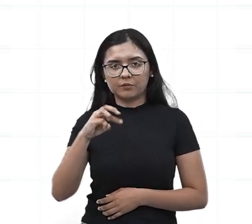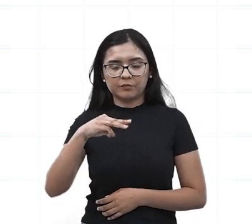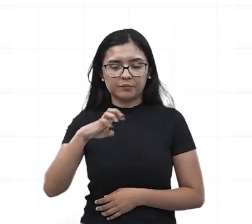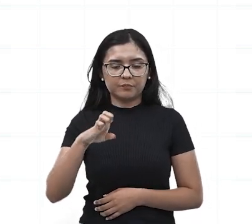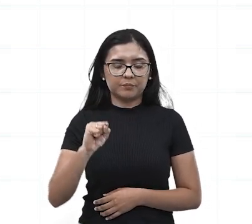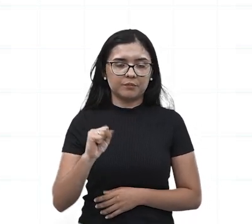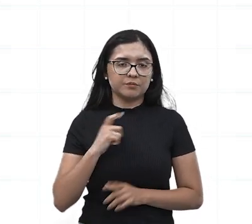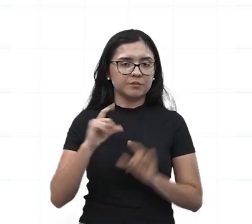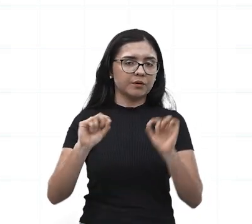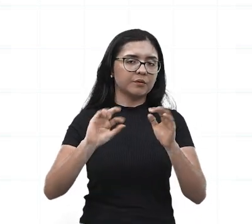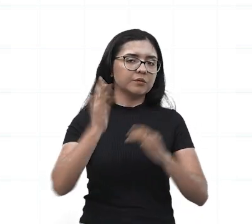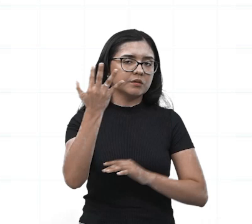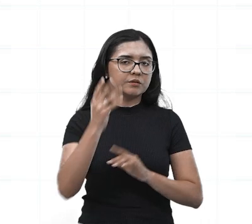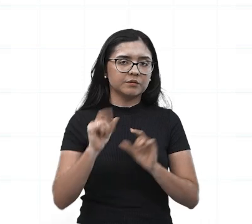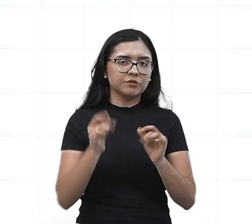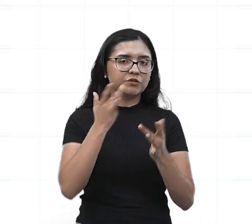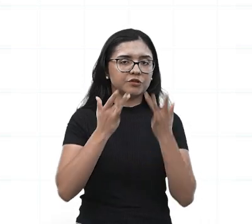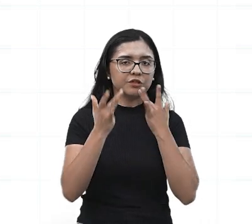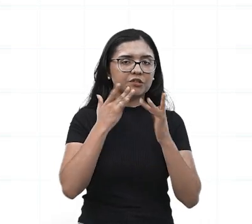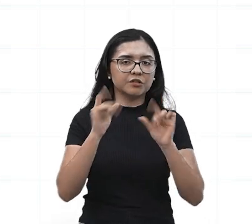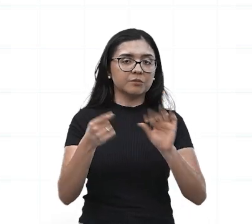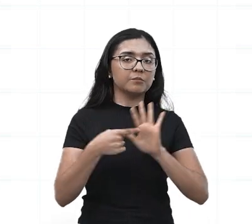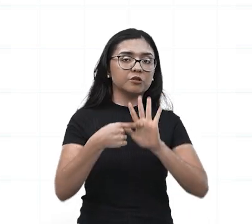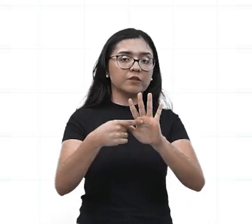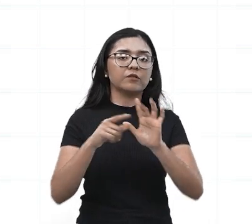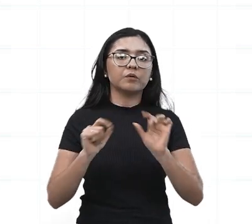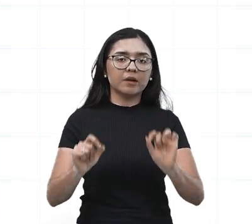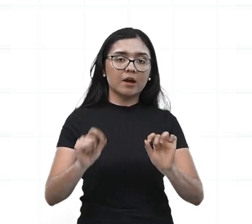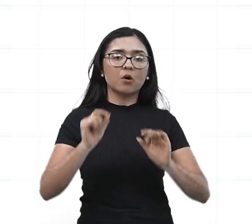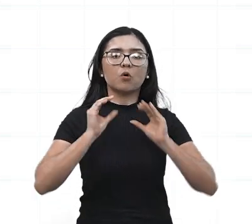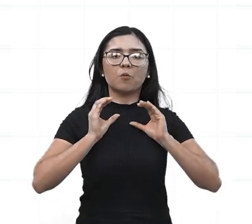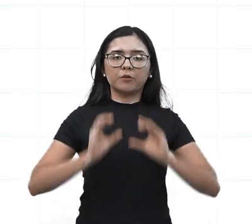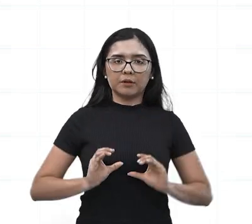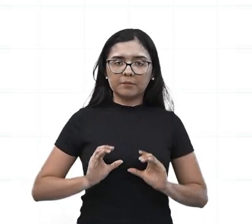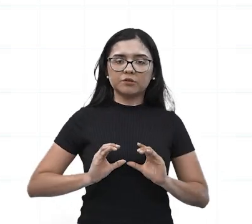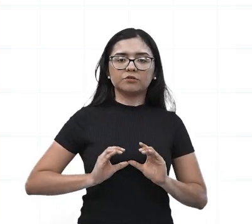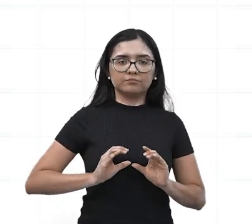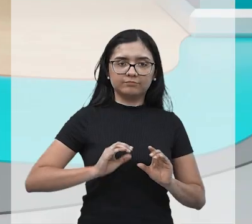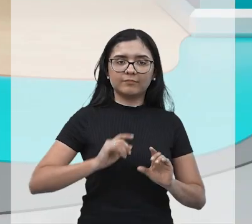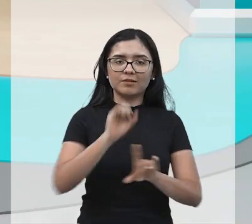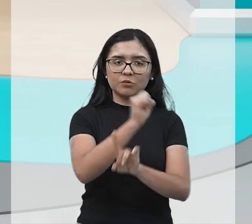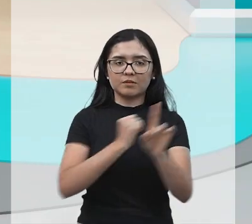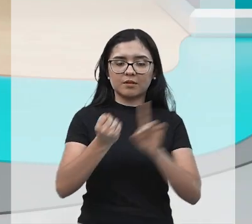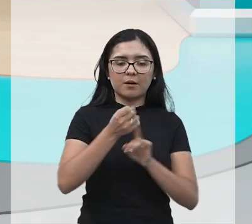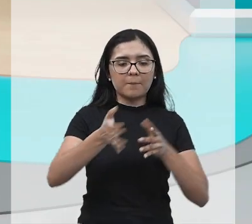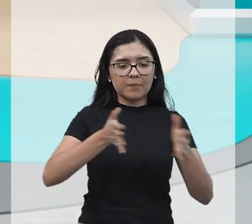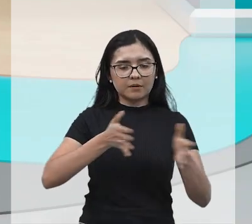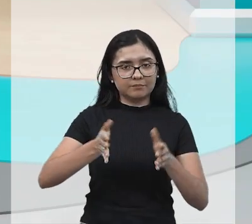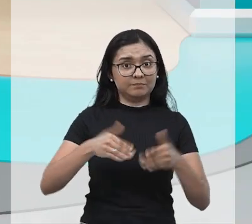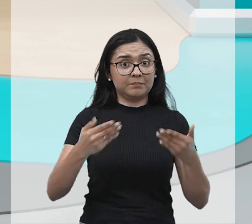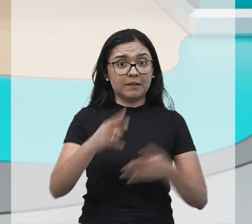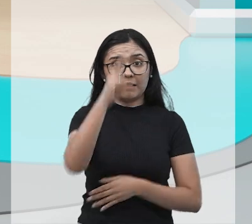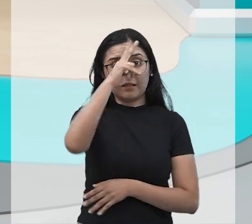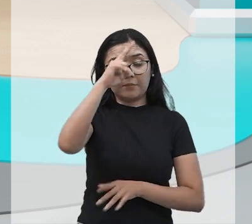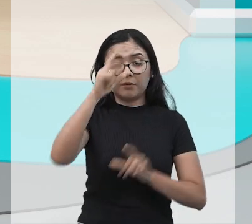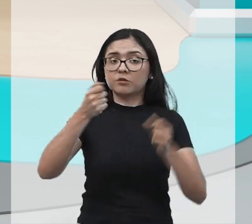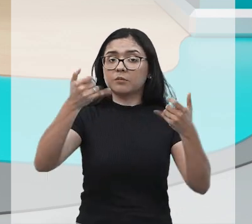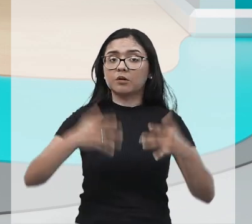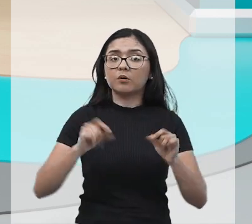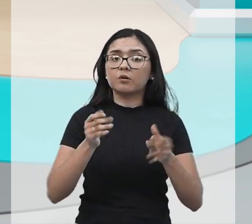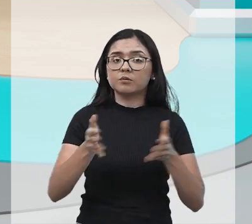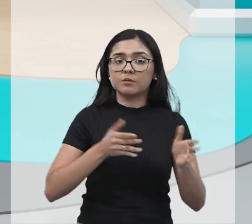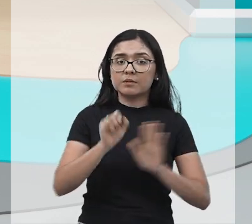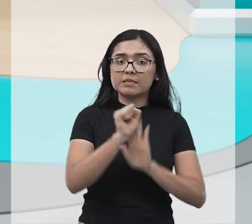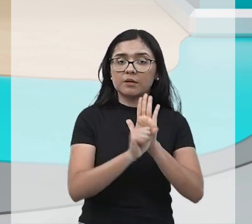de costumes? Ele abordava comportamentos da sociedade da época, lembrando que eu estou falando do século XIX.